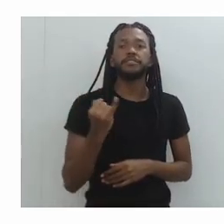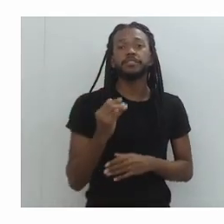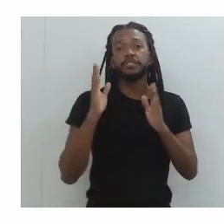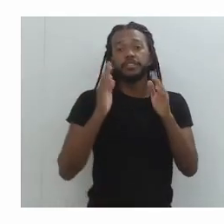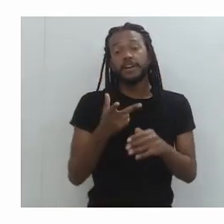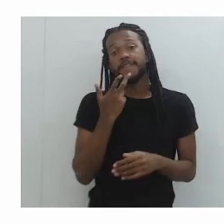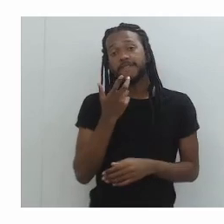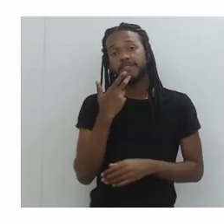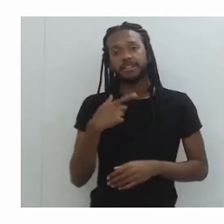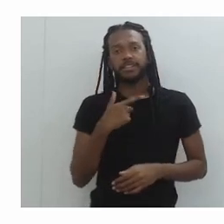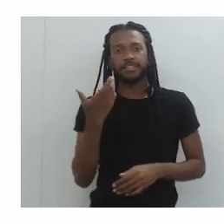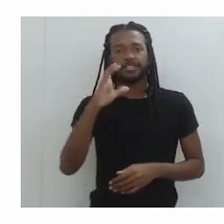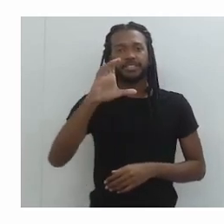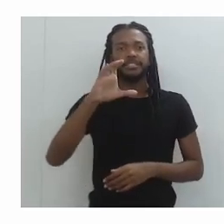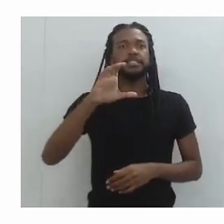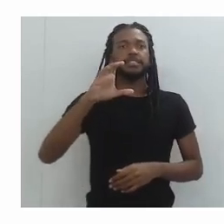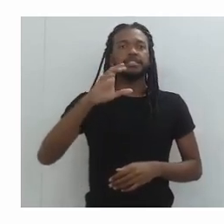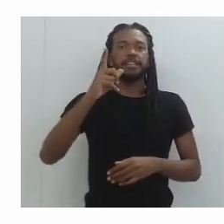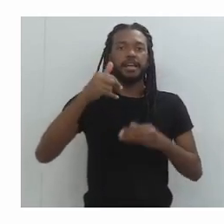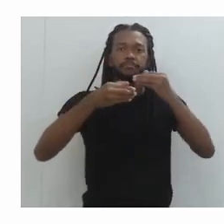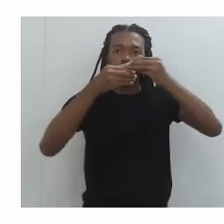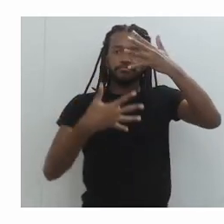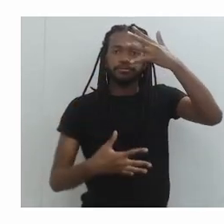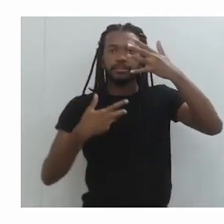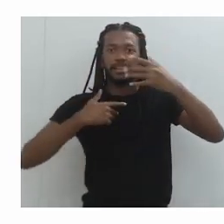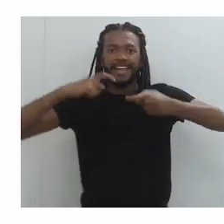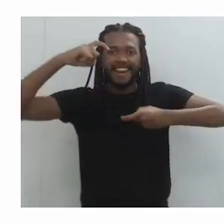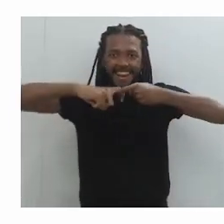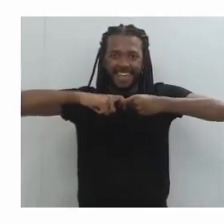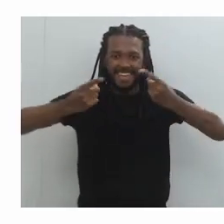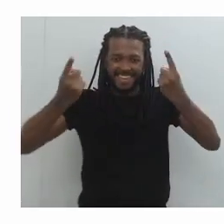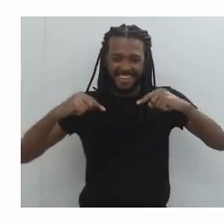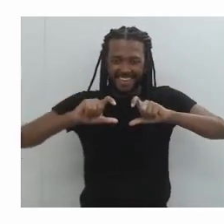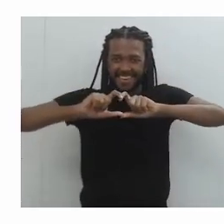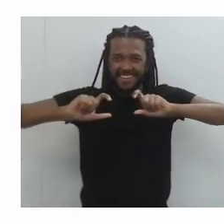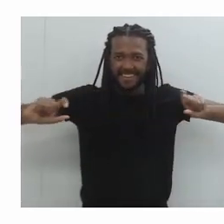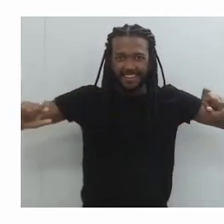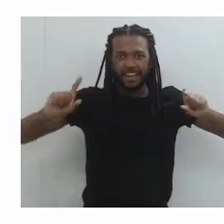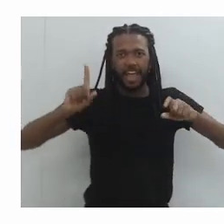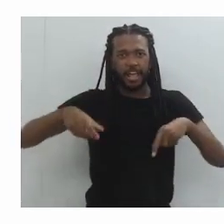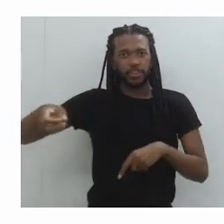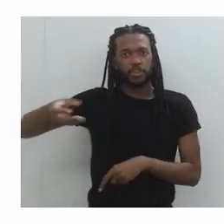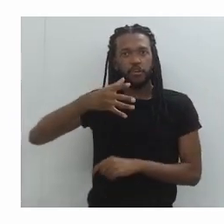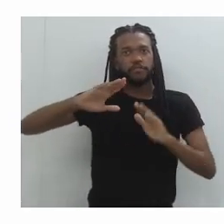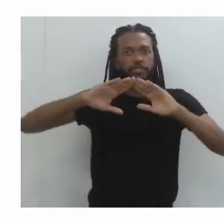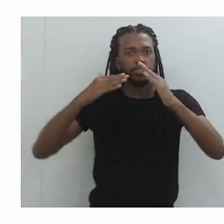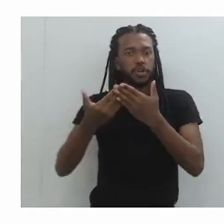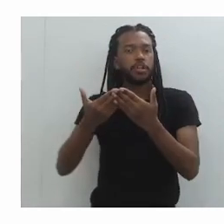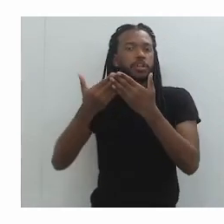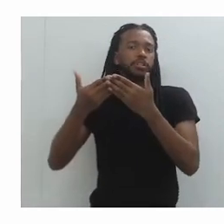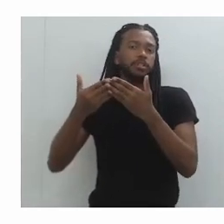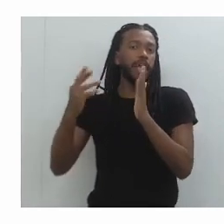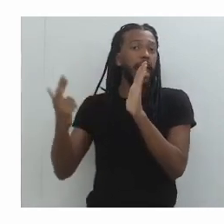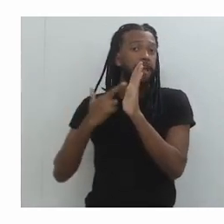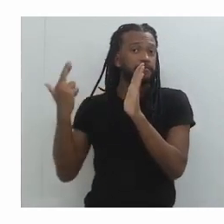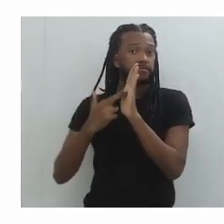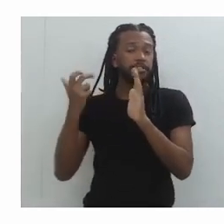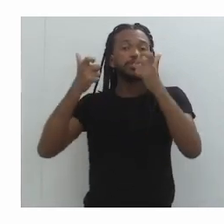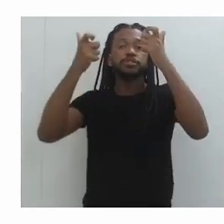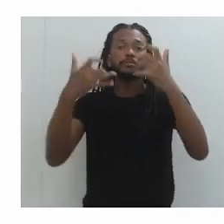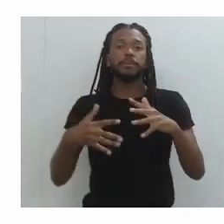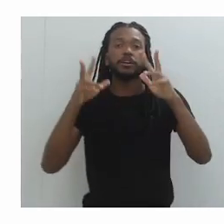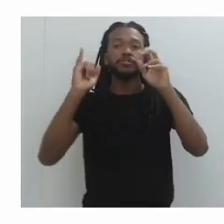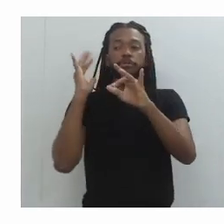saiu uma matéria muito boa, que é justamente esse link que está aí, né, da revista Nova Escola, que ele fala justamente sobre essa